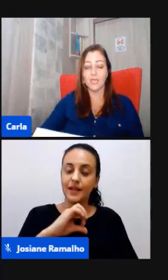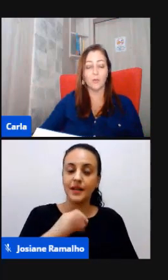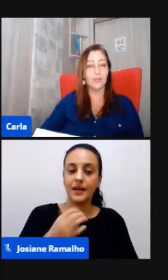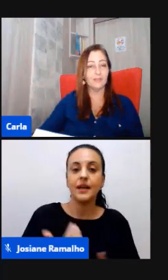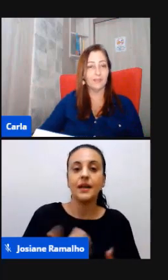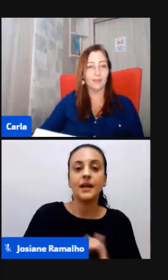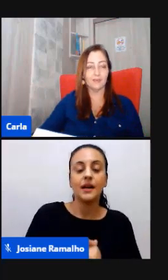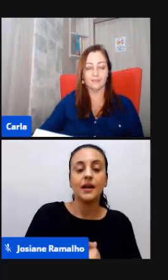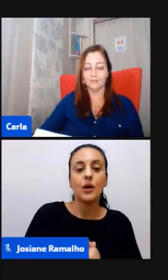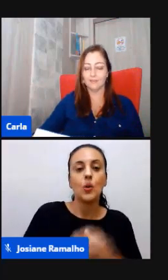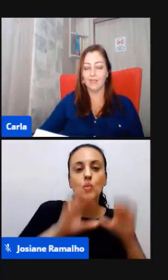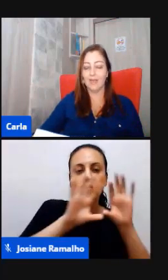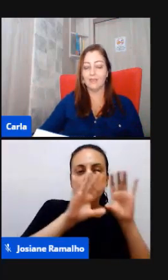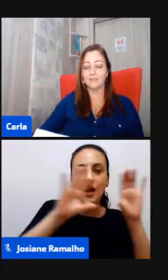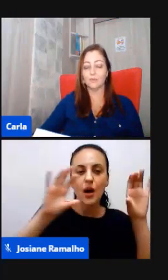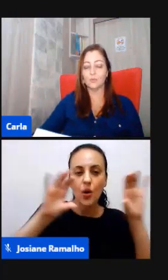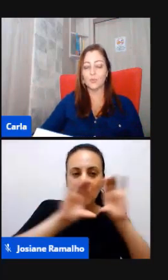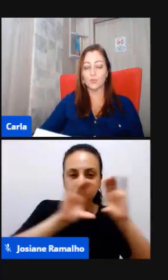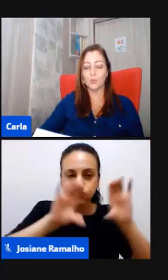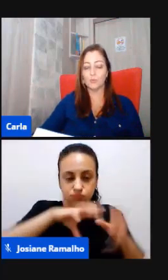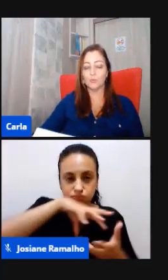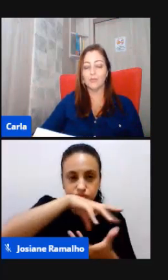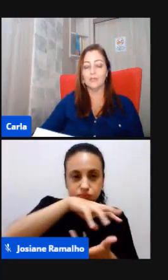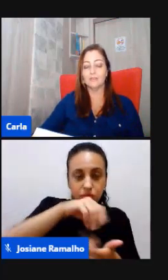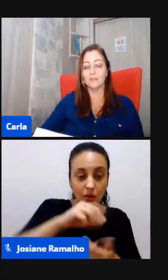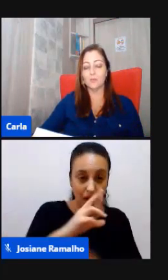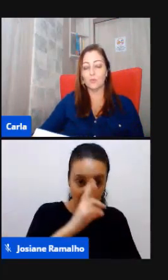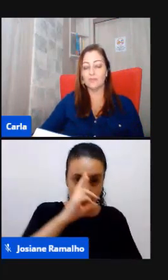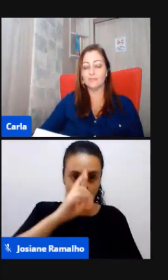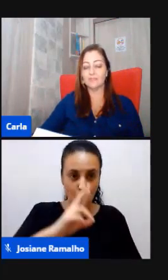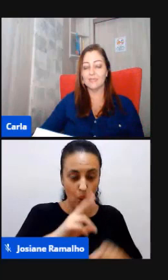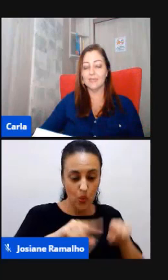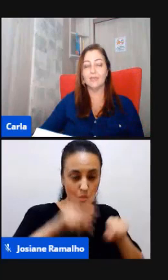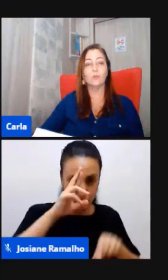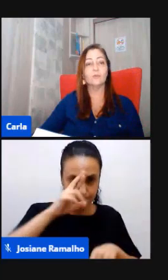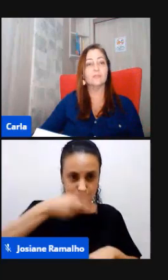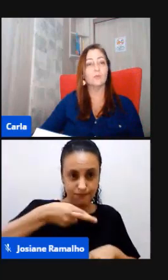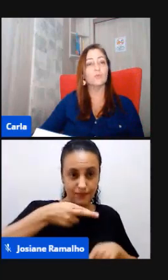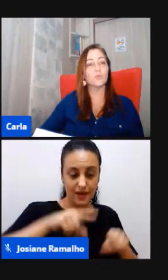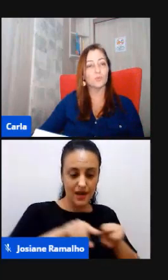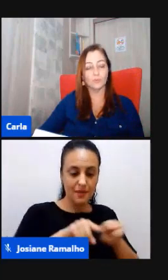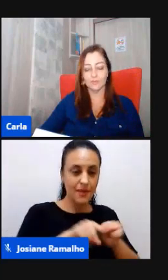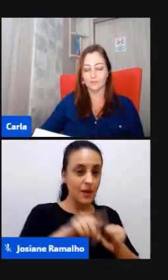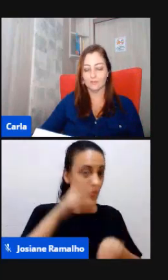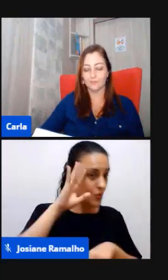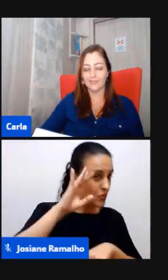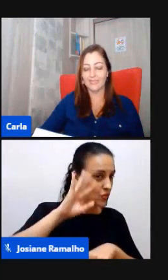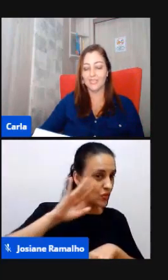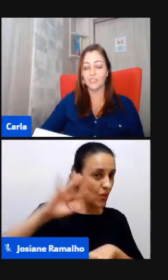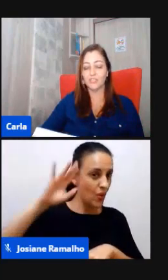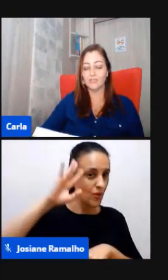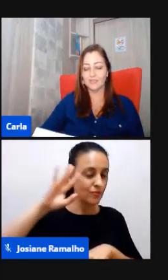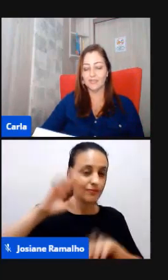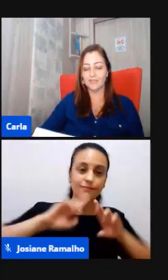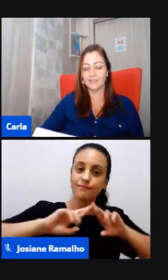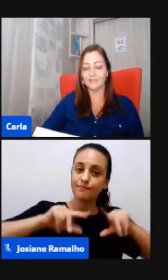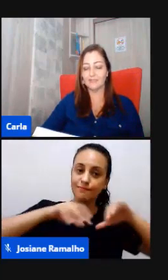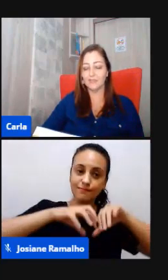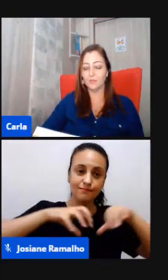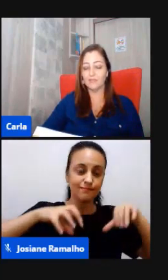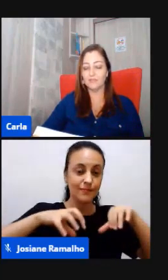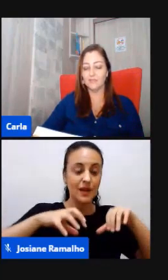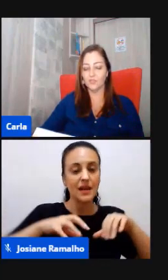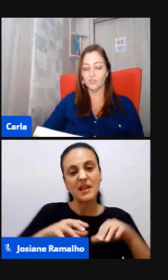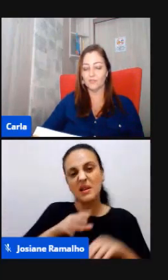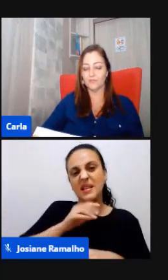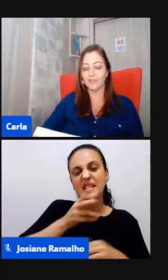o céu e a terra, a razão e o sonho são coisas que não estão juntas. Dizem-lhe que a